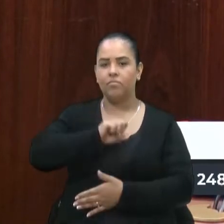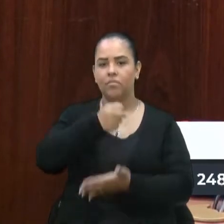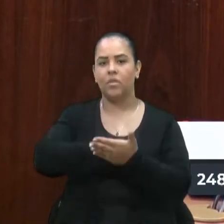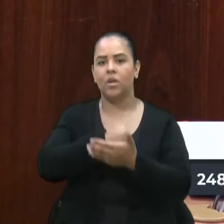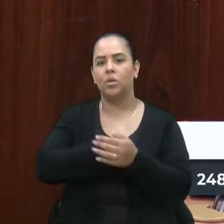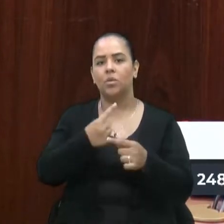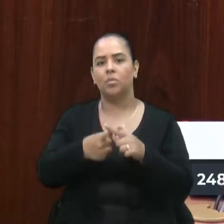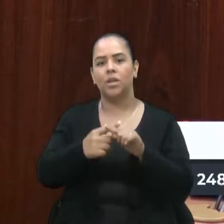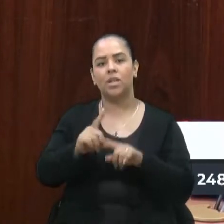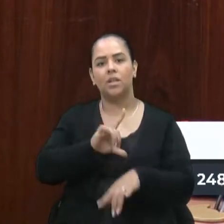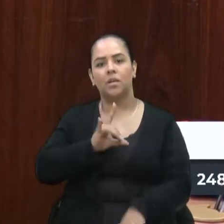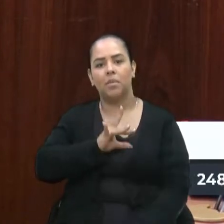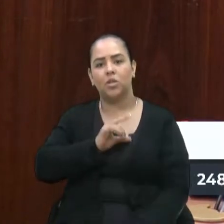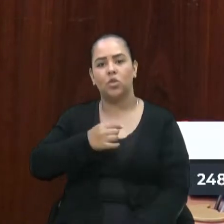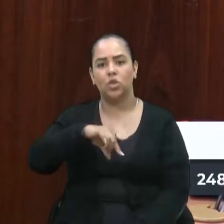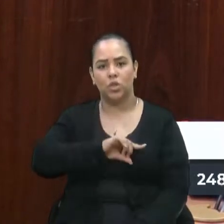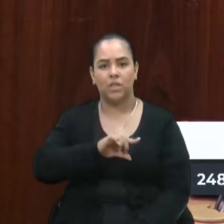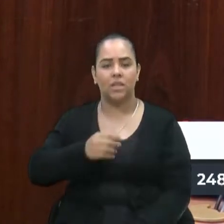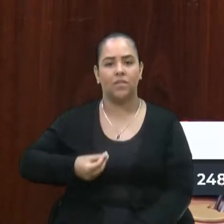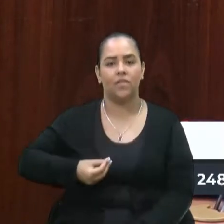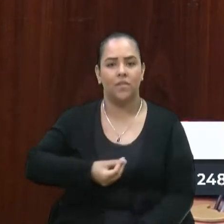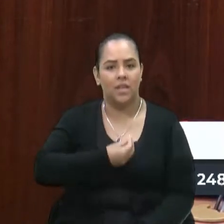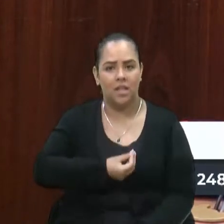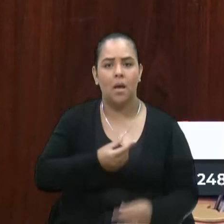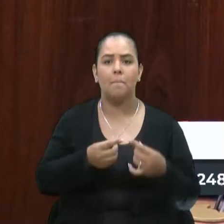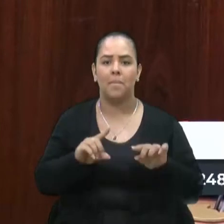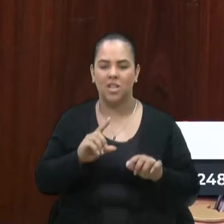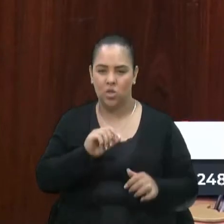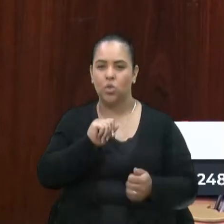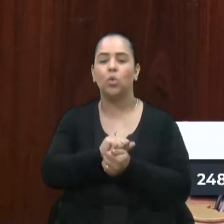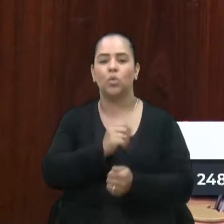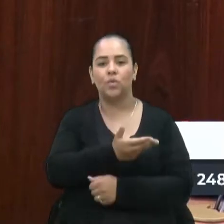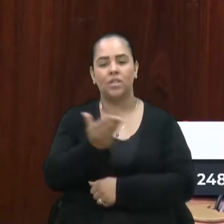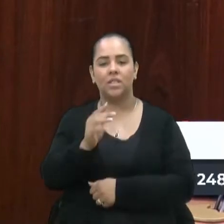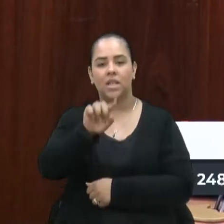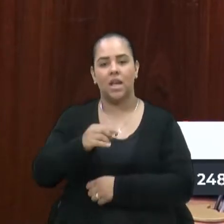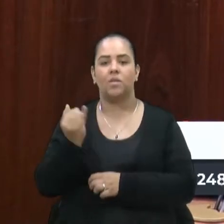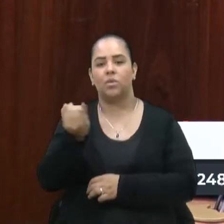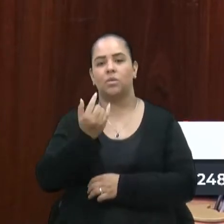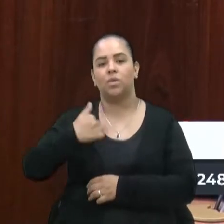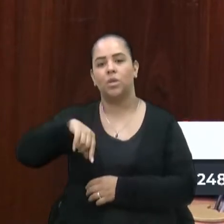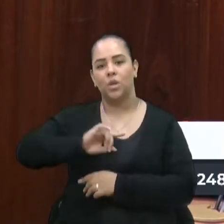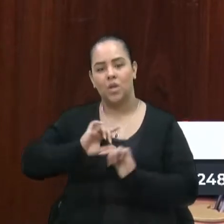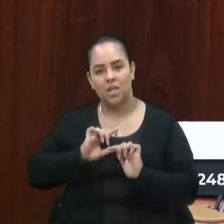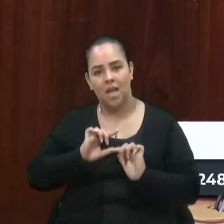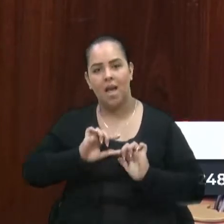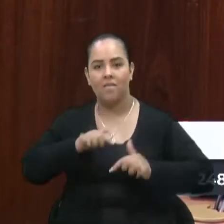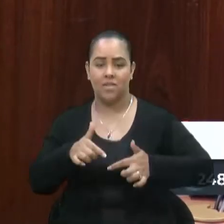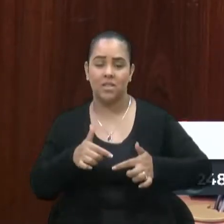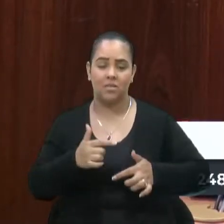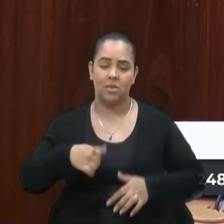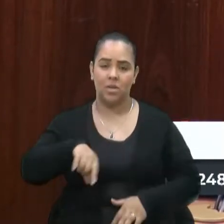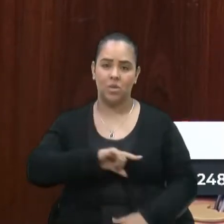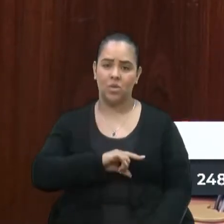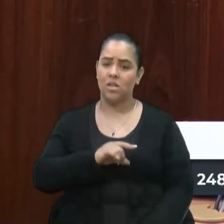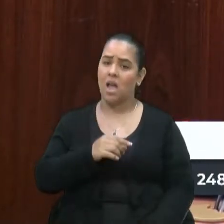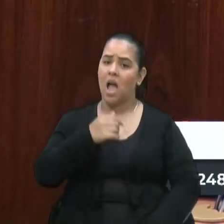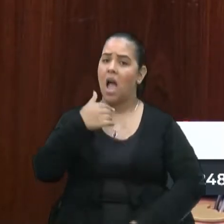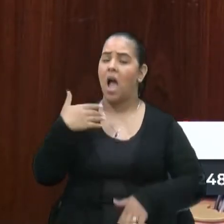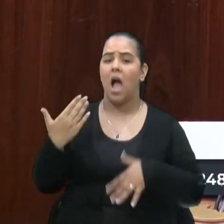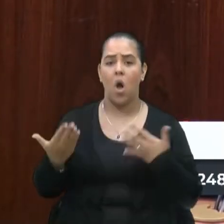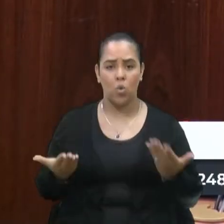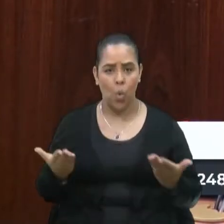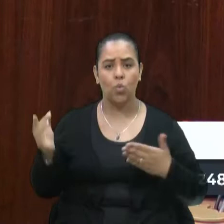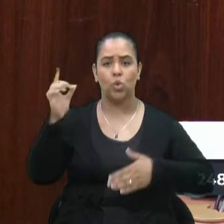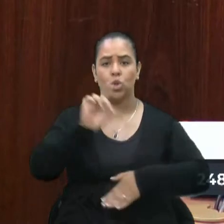nossas vidas, mas ter vocês ao nosso lado é fundamental para que a gente avance e para que a gente algum dia